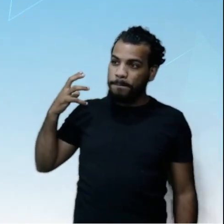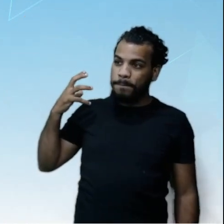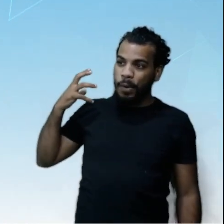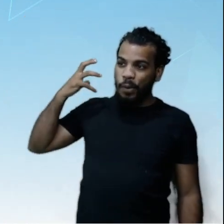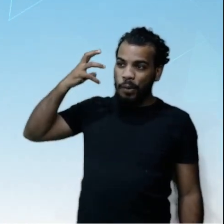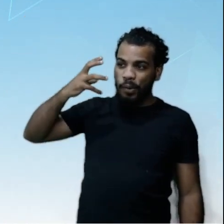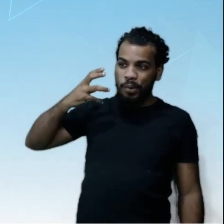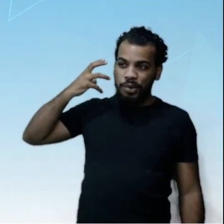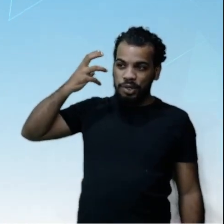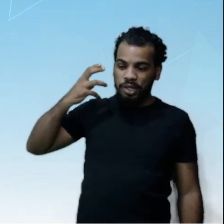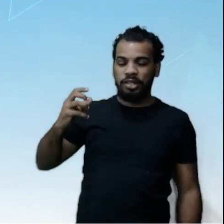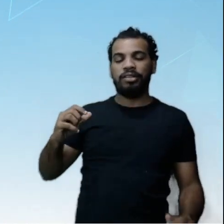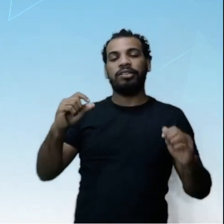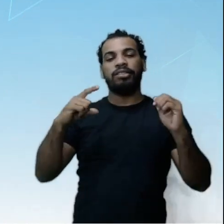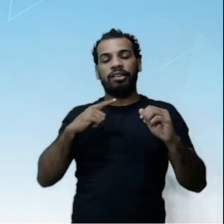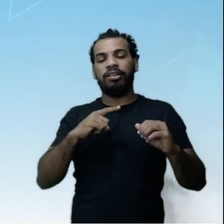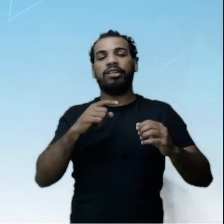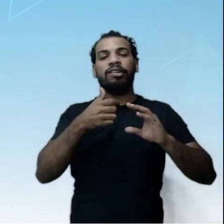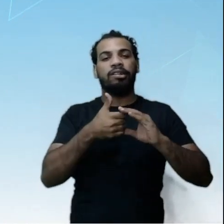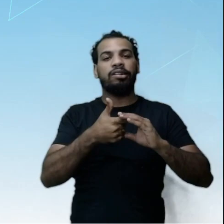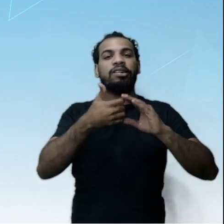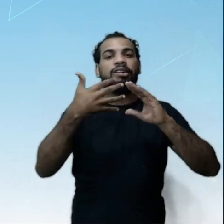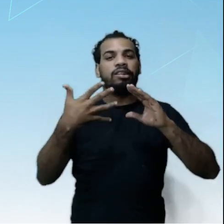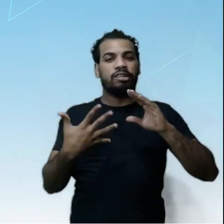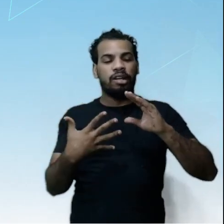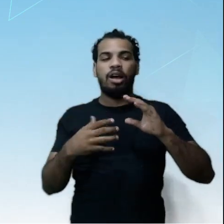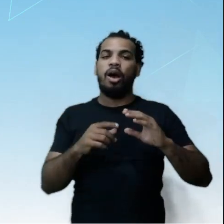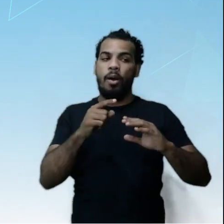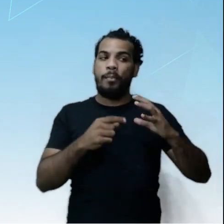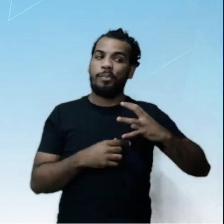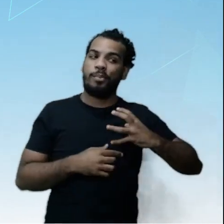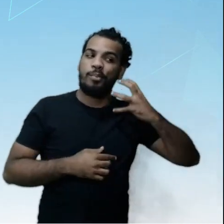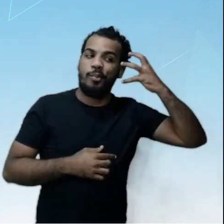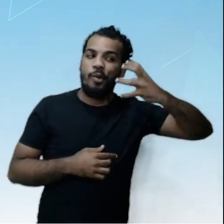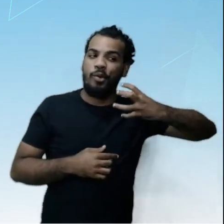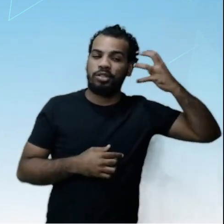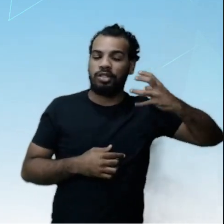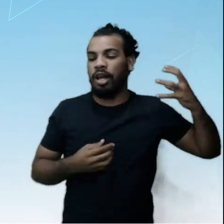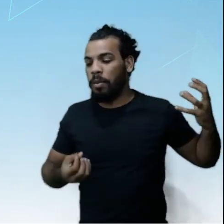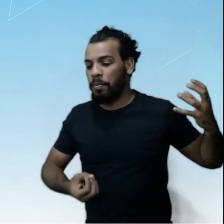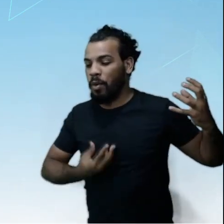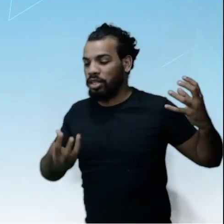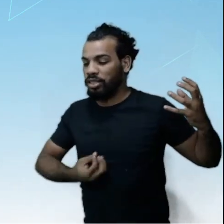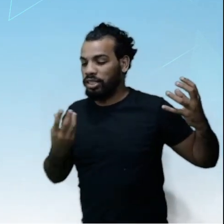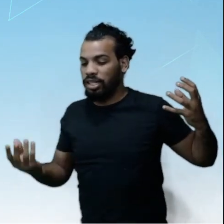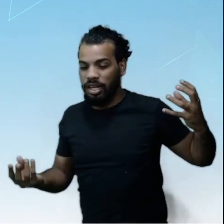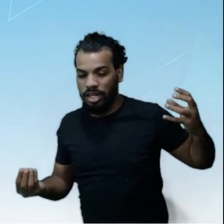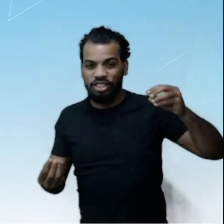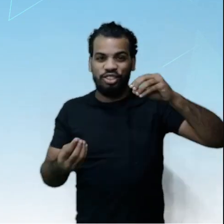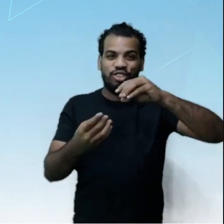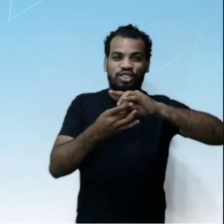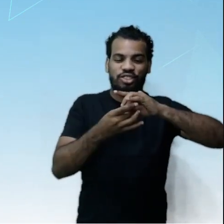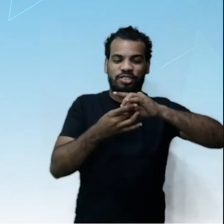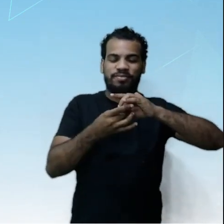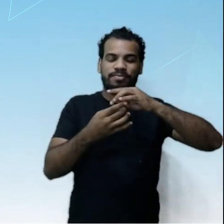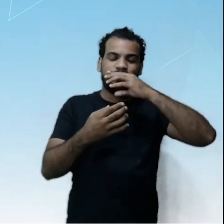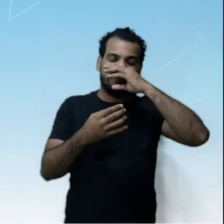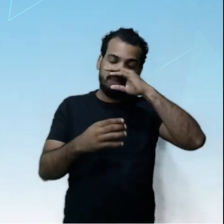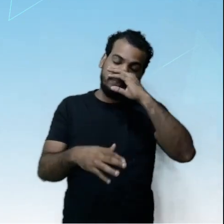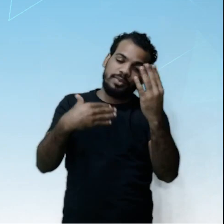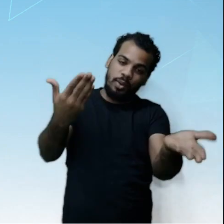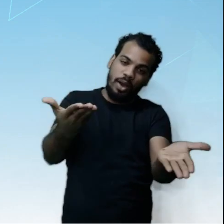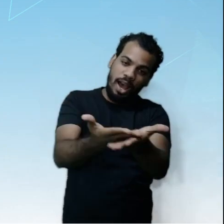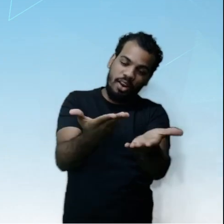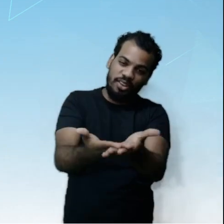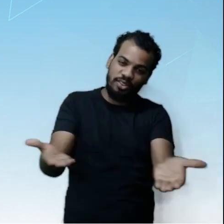certo? Que pode ter características de outro gênero e etc. Então, a aula de hoje, nós temos,